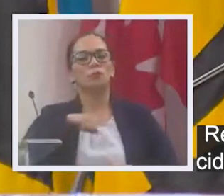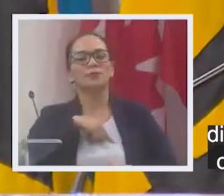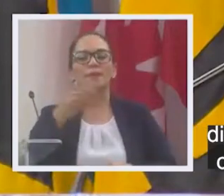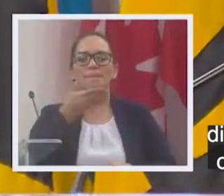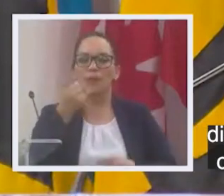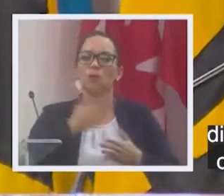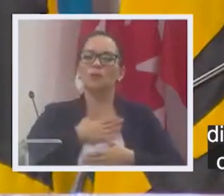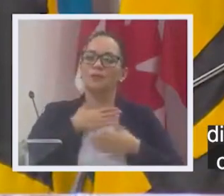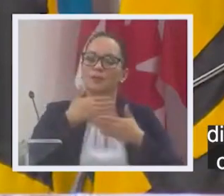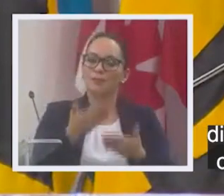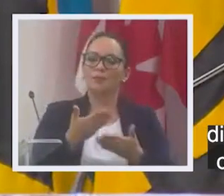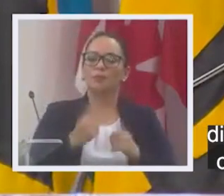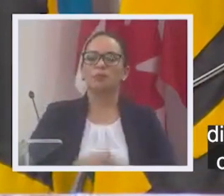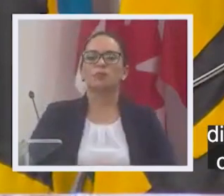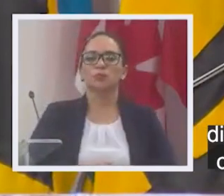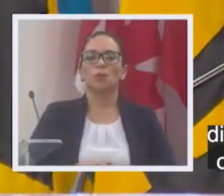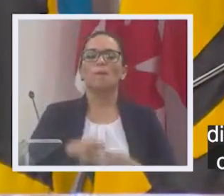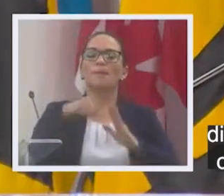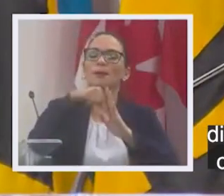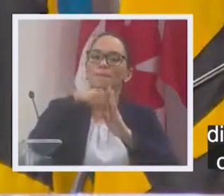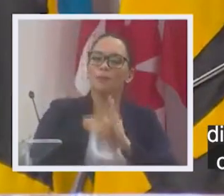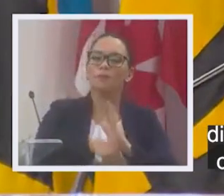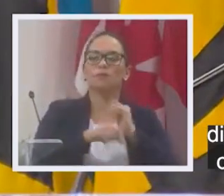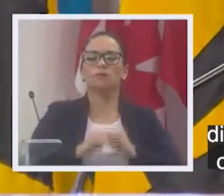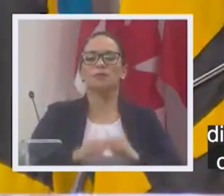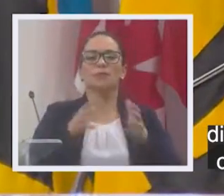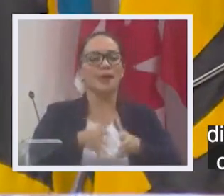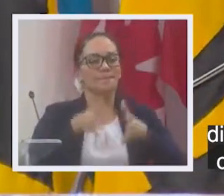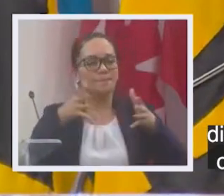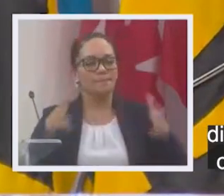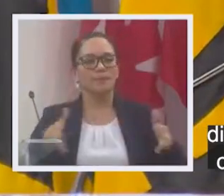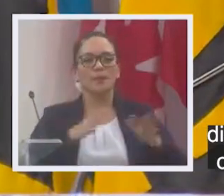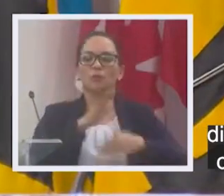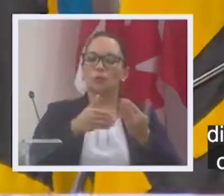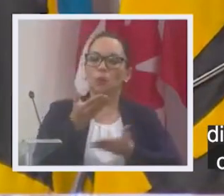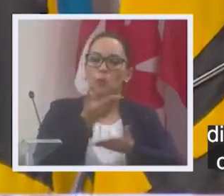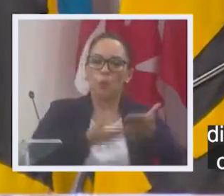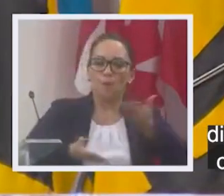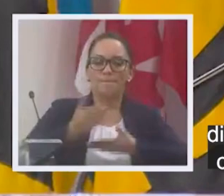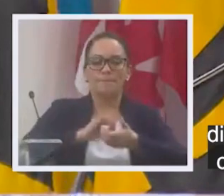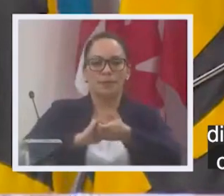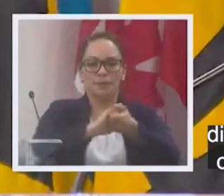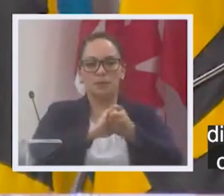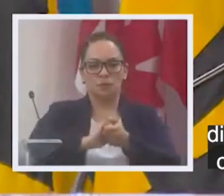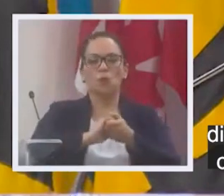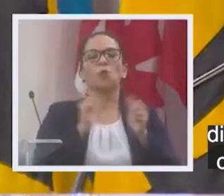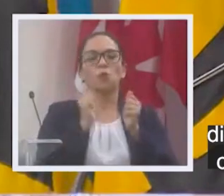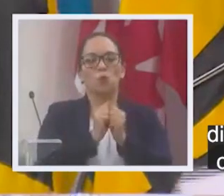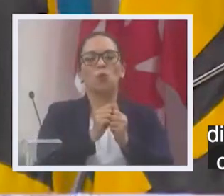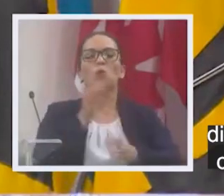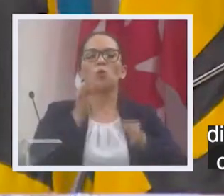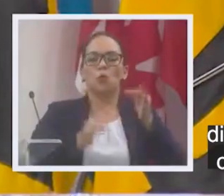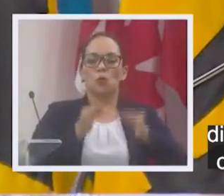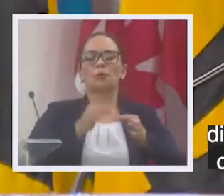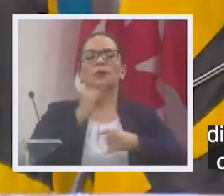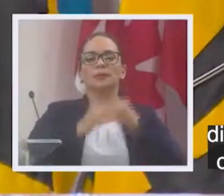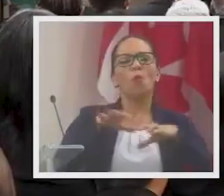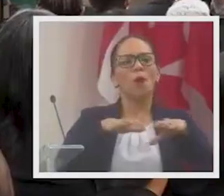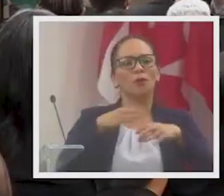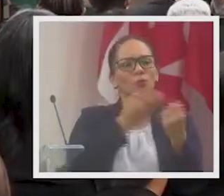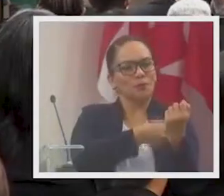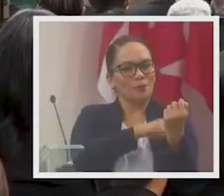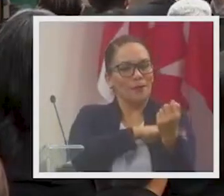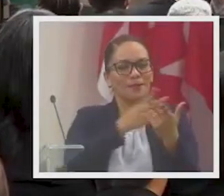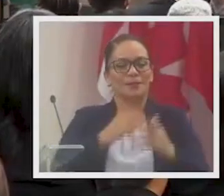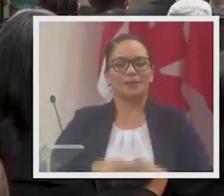menor disposition para profundizar e ampliar la cooperaciono com la corte interamericana dederete os humanos